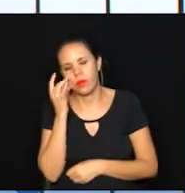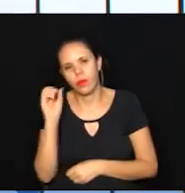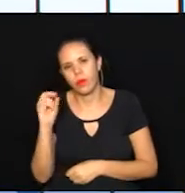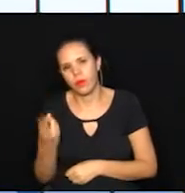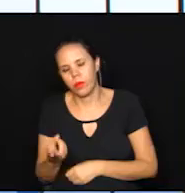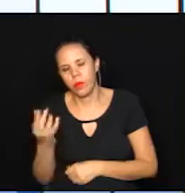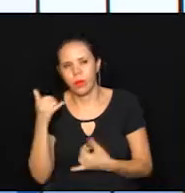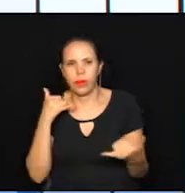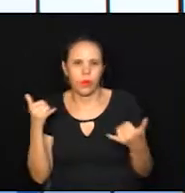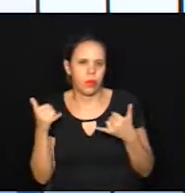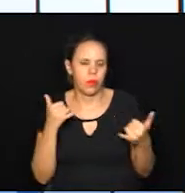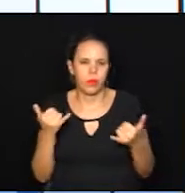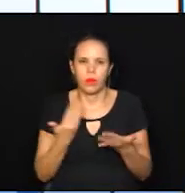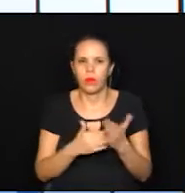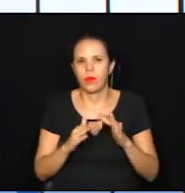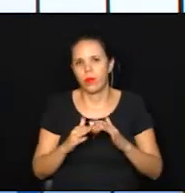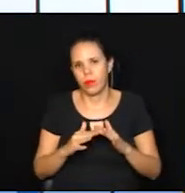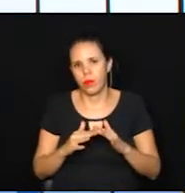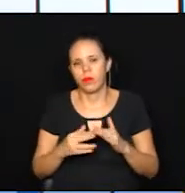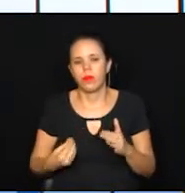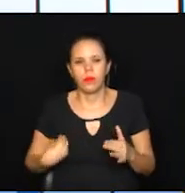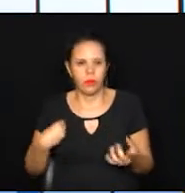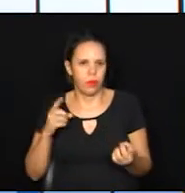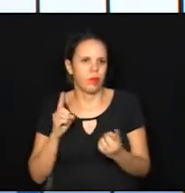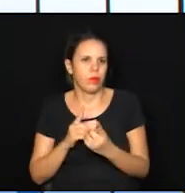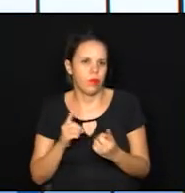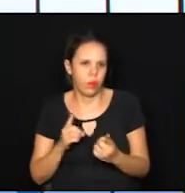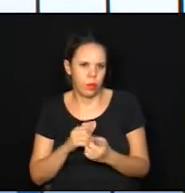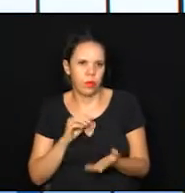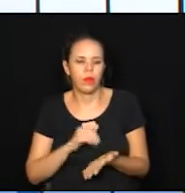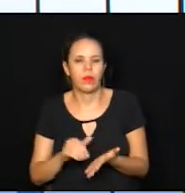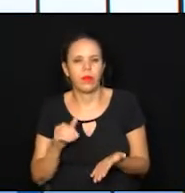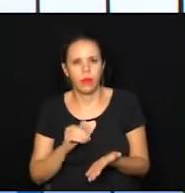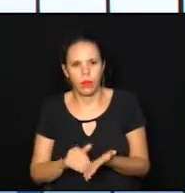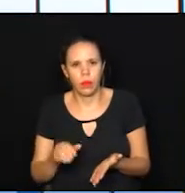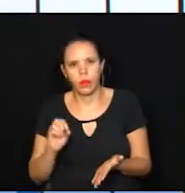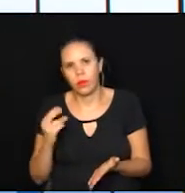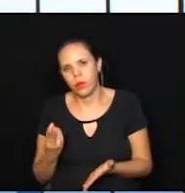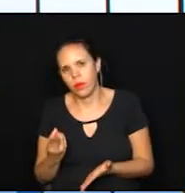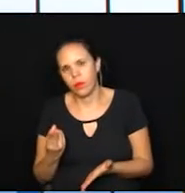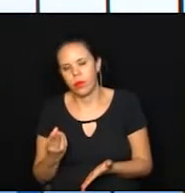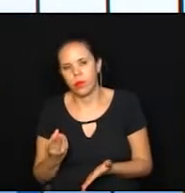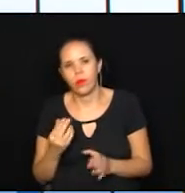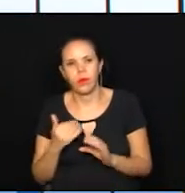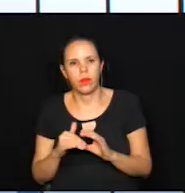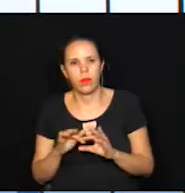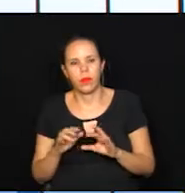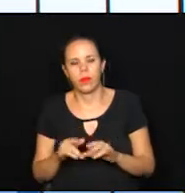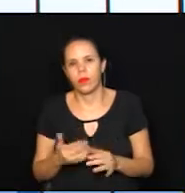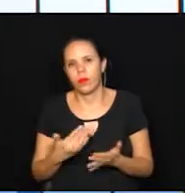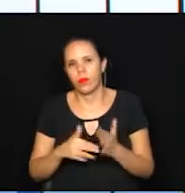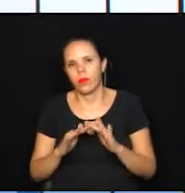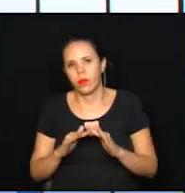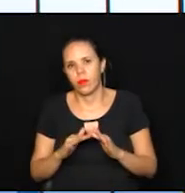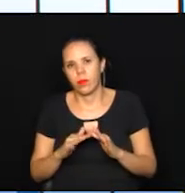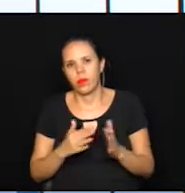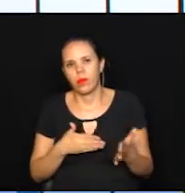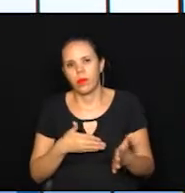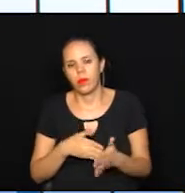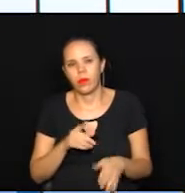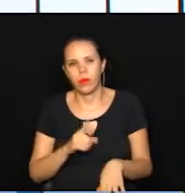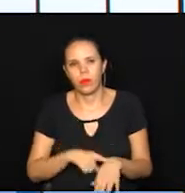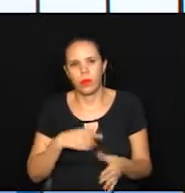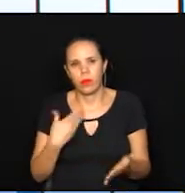por telefone. Algumas escolas estão com atendimento na secretaria ou até pelo e-mail da escola. O prazo vai